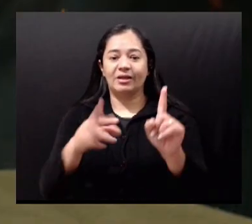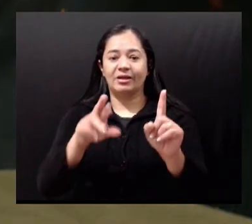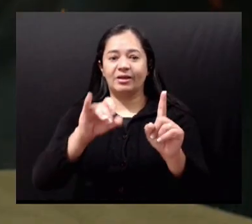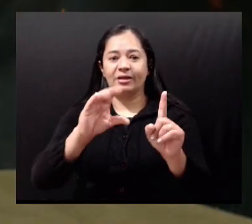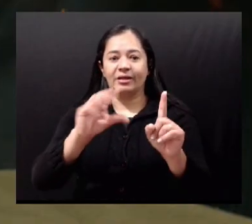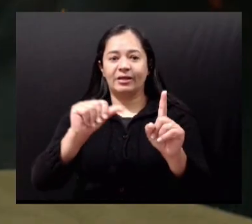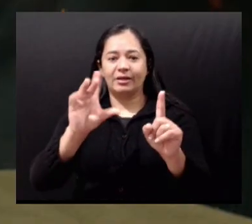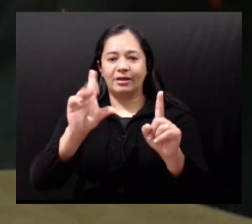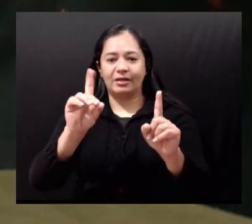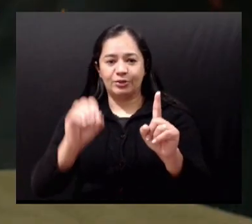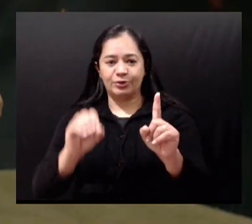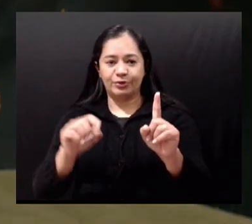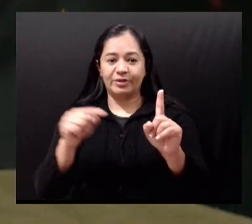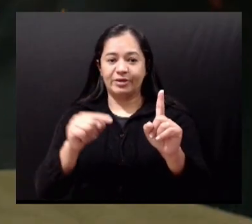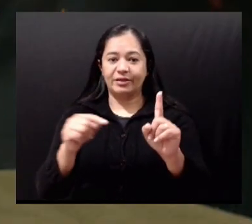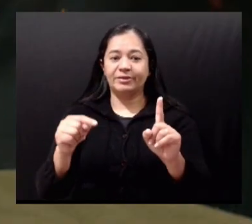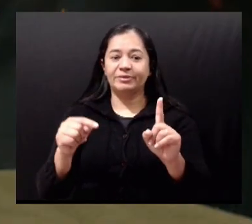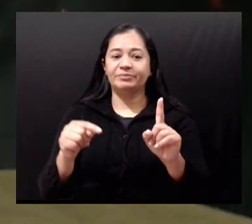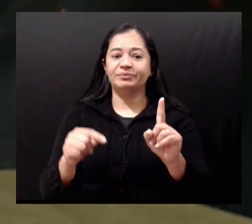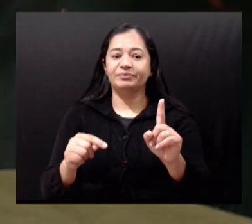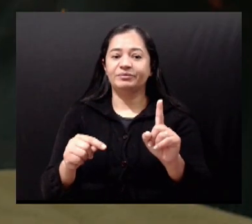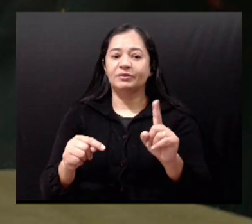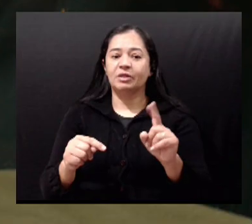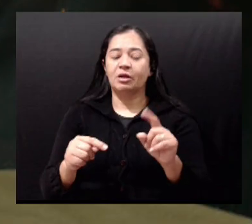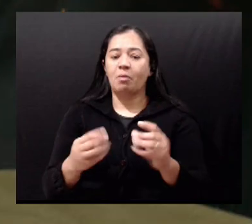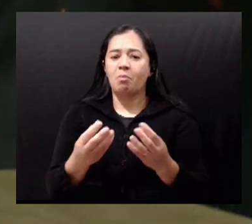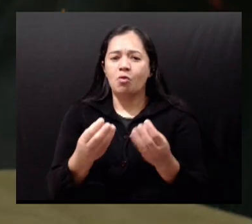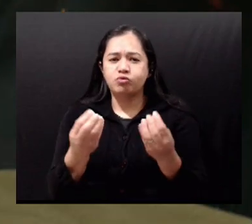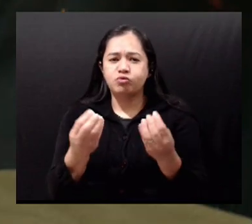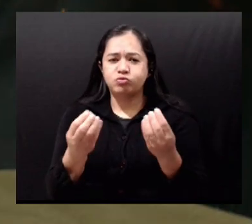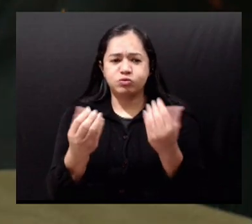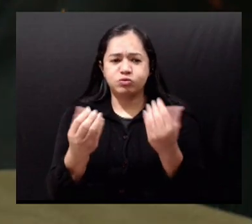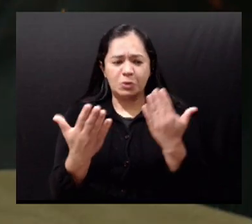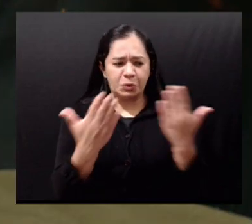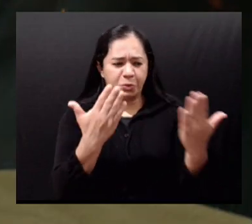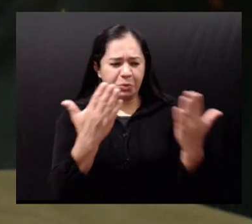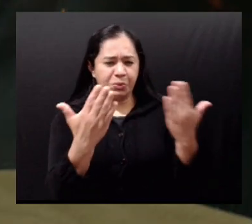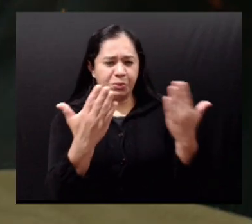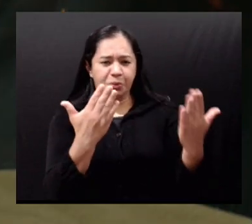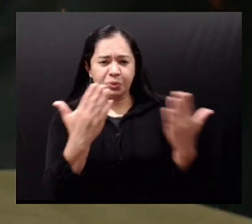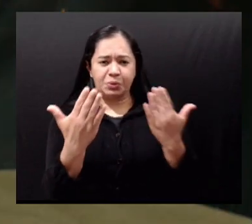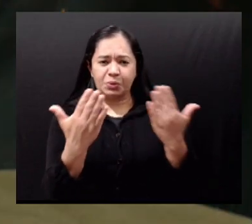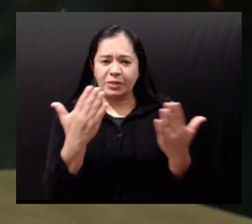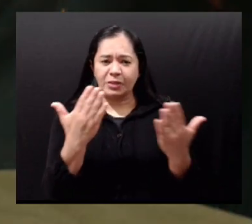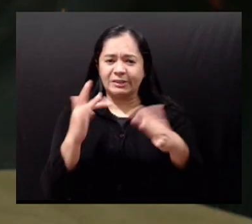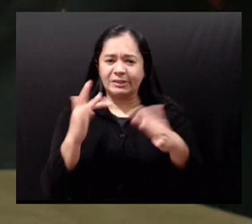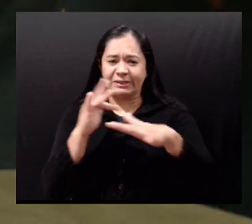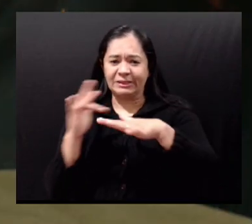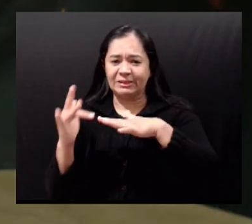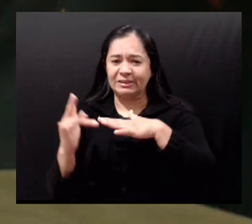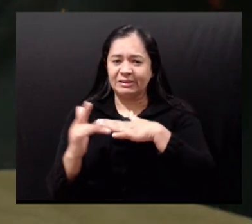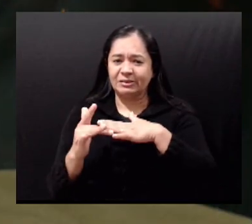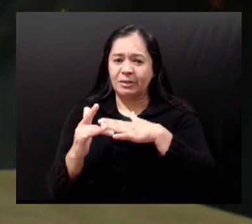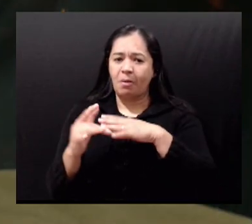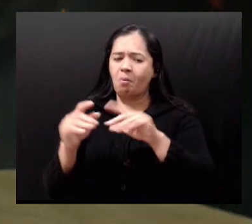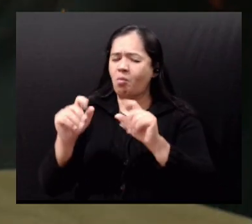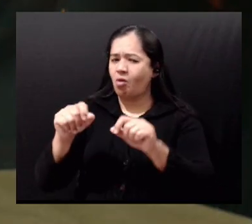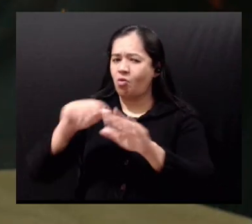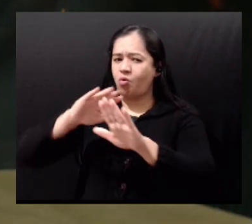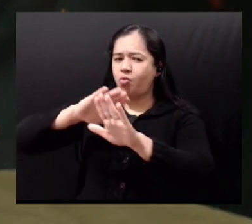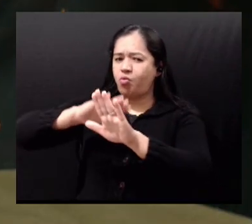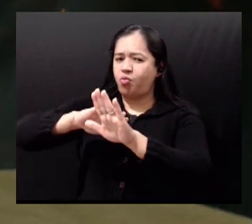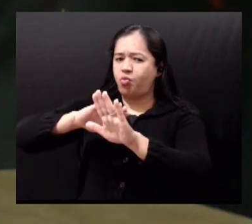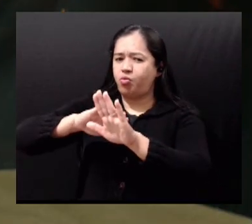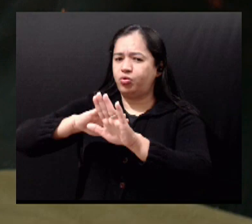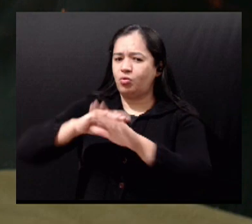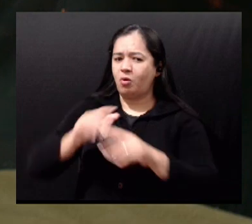Nova Europa. Com excesso de comparações o excesso de comparações nas redes sociais pode estar por trás de um aumento da